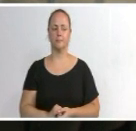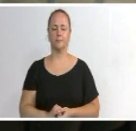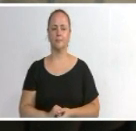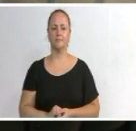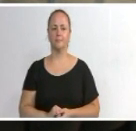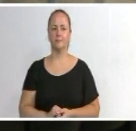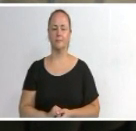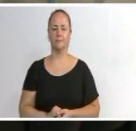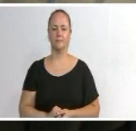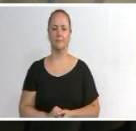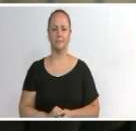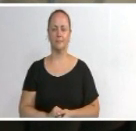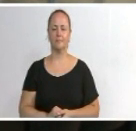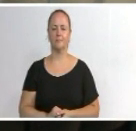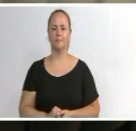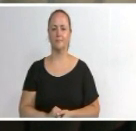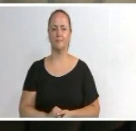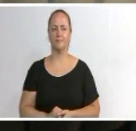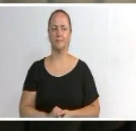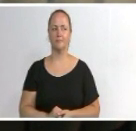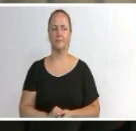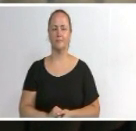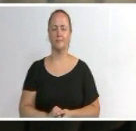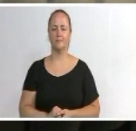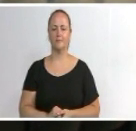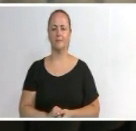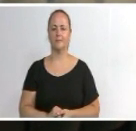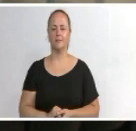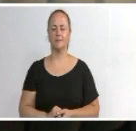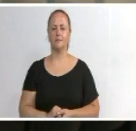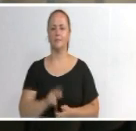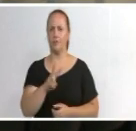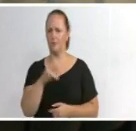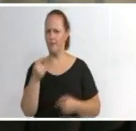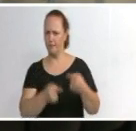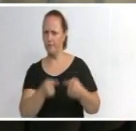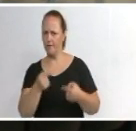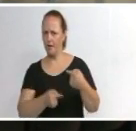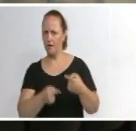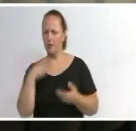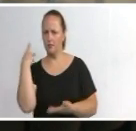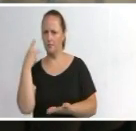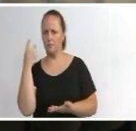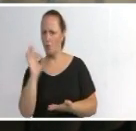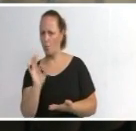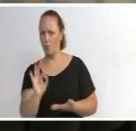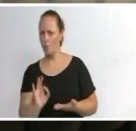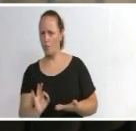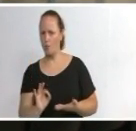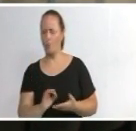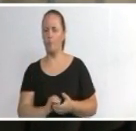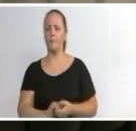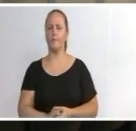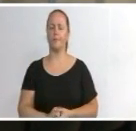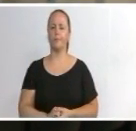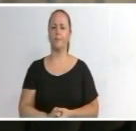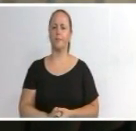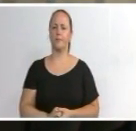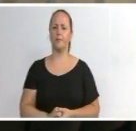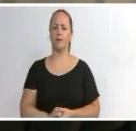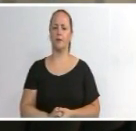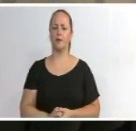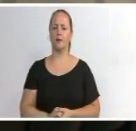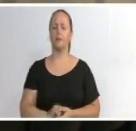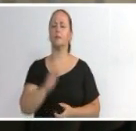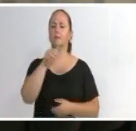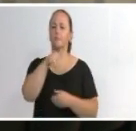Vai discutir, vereador? Não, não. Não? Então,